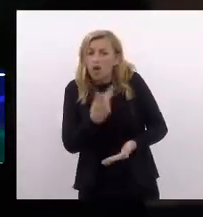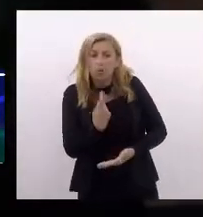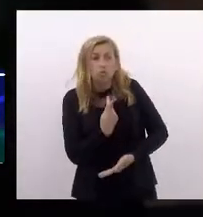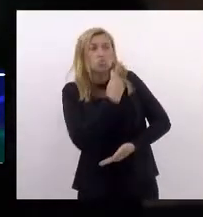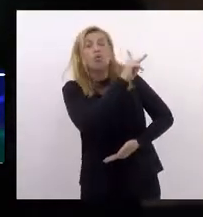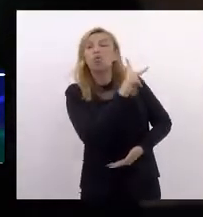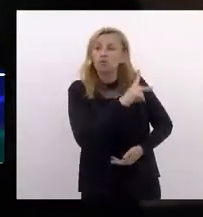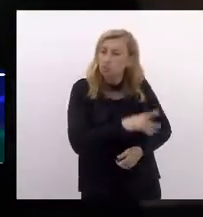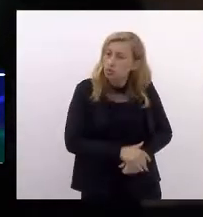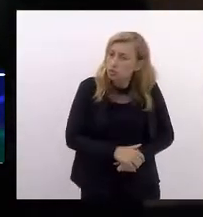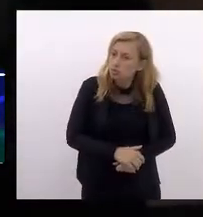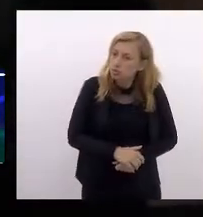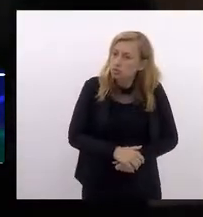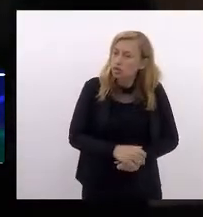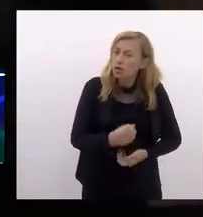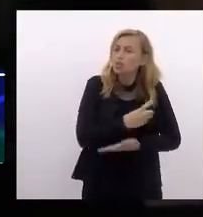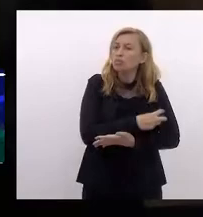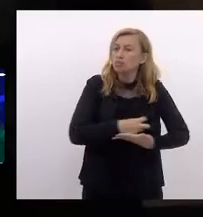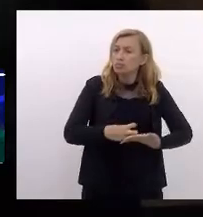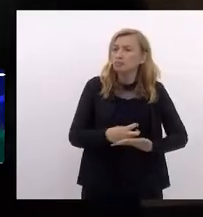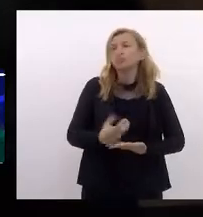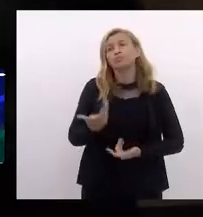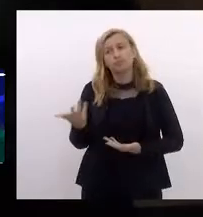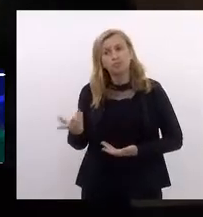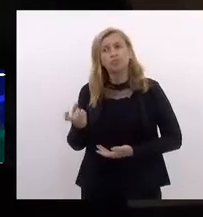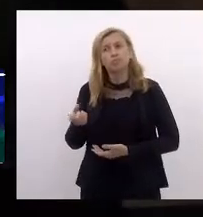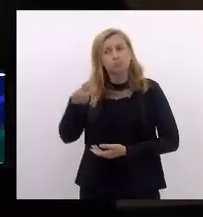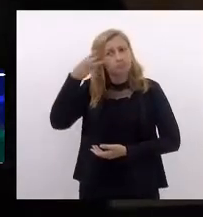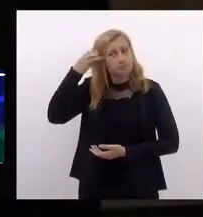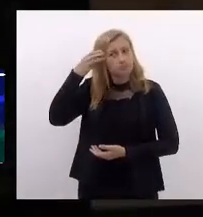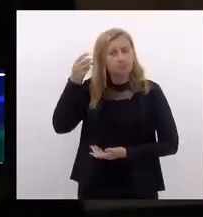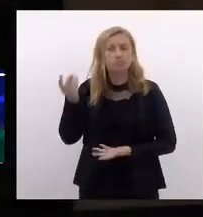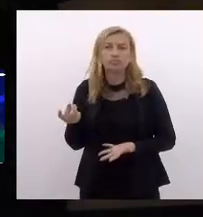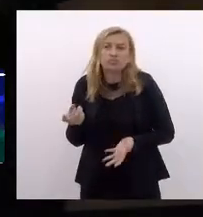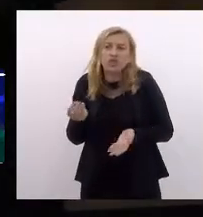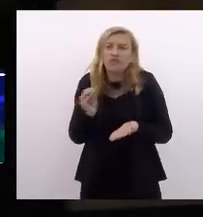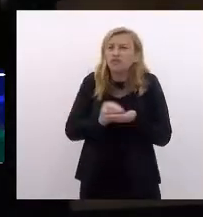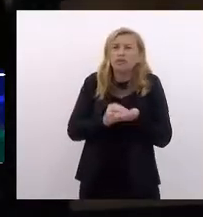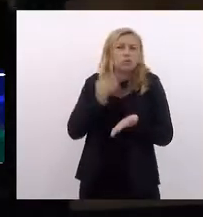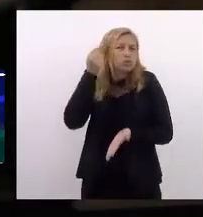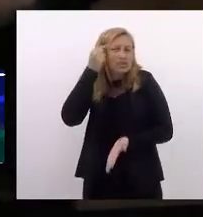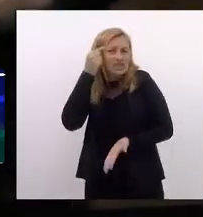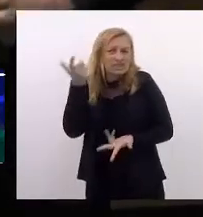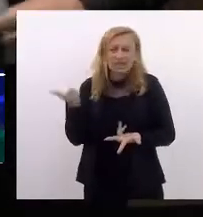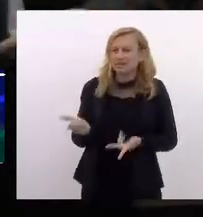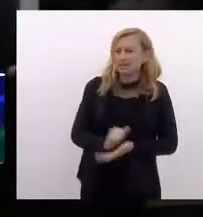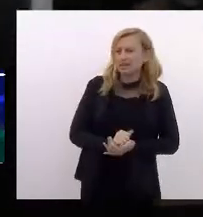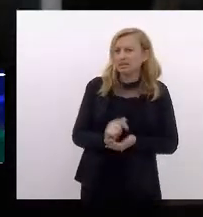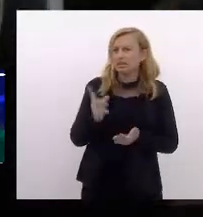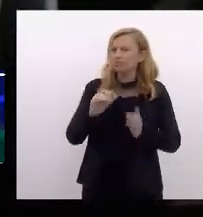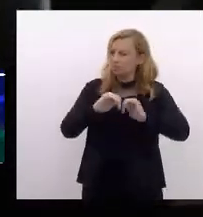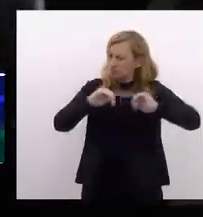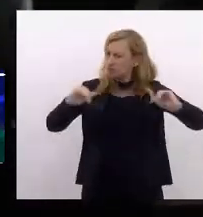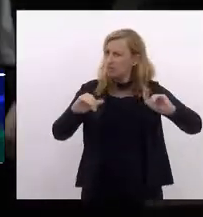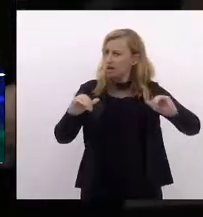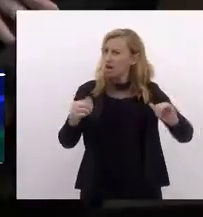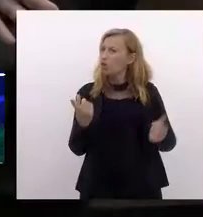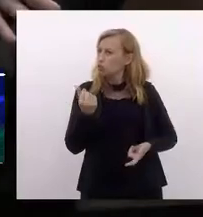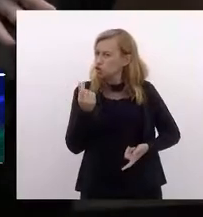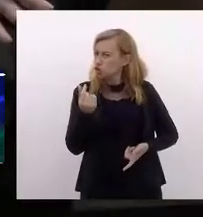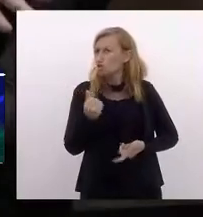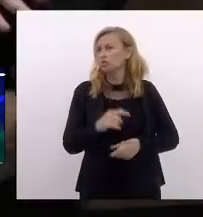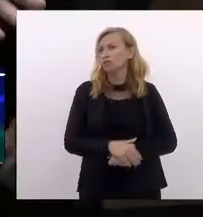cometida pelo ex-governador Isso é falta de bom senso mas não separarmos as